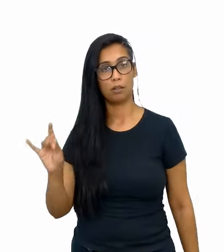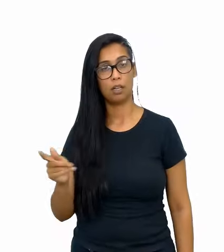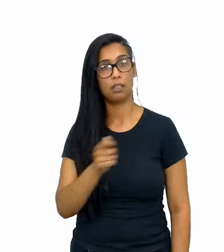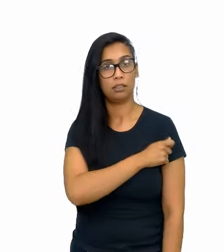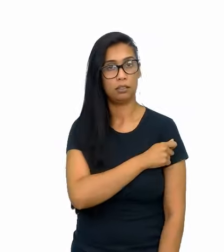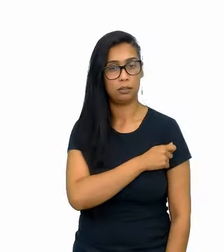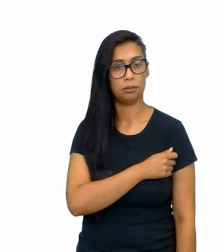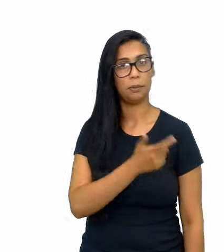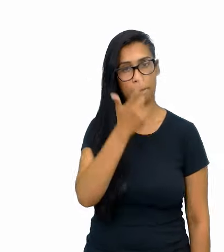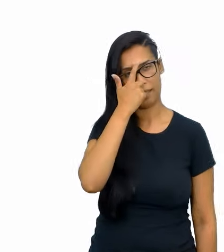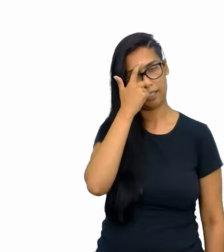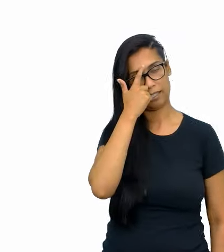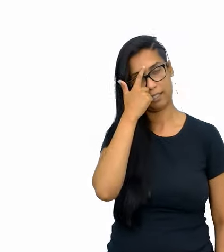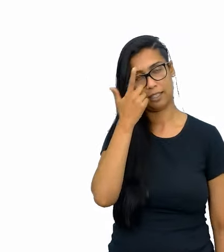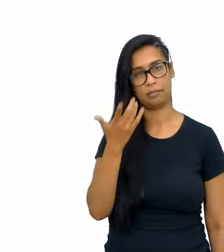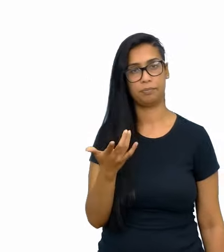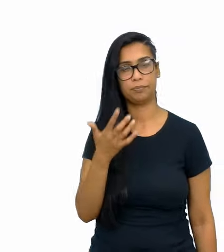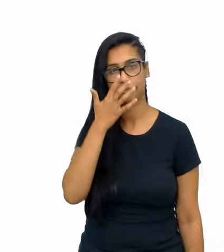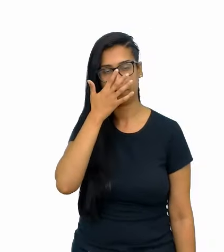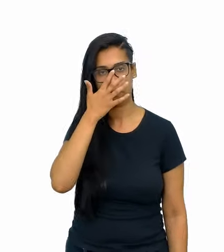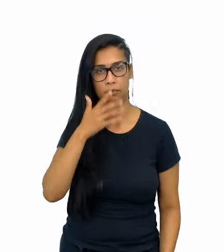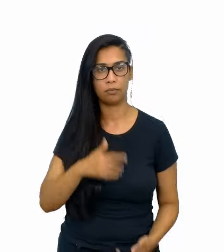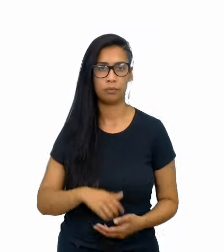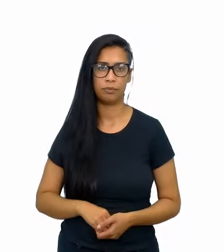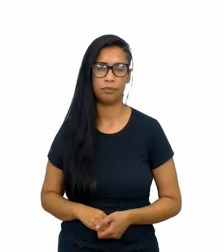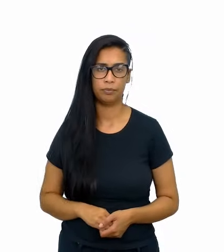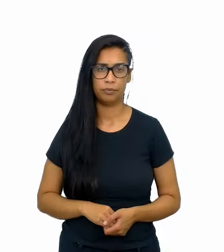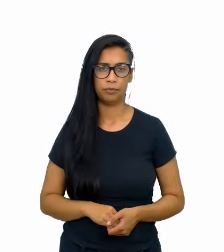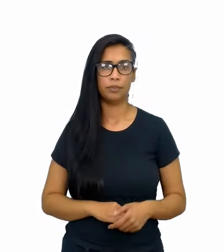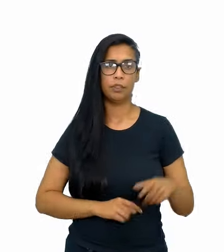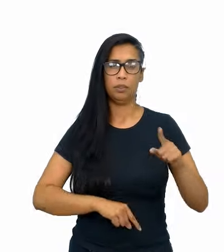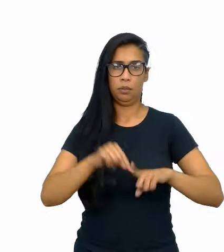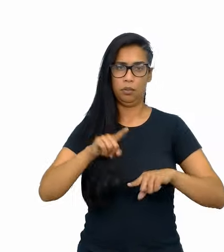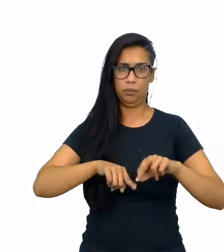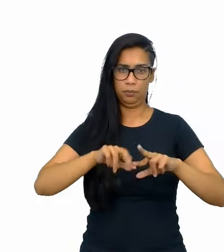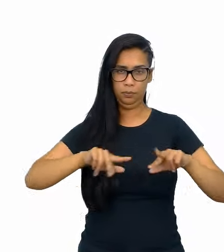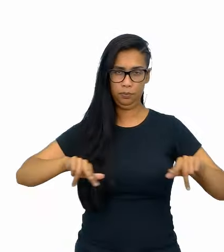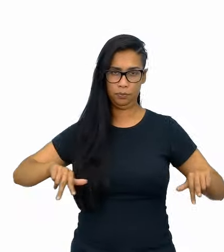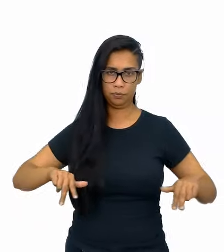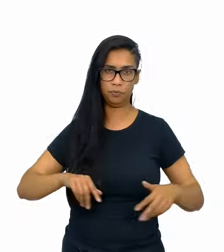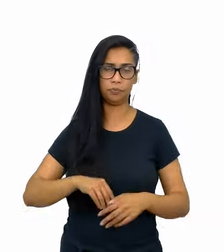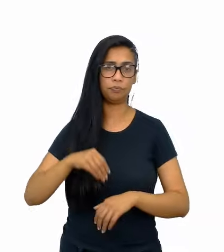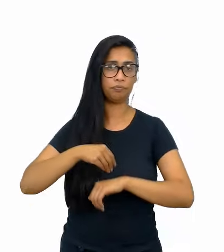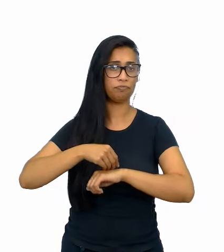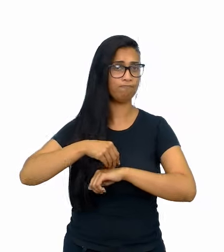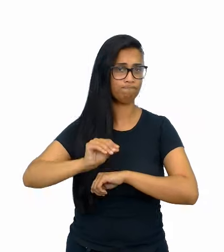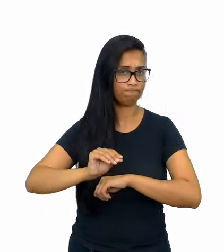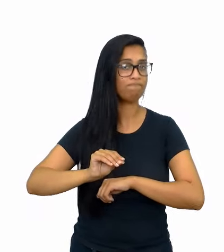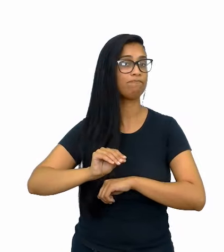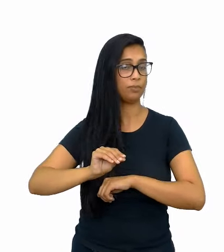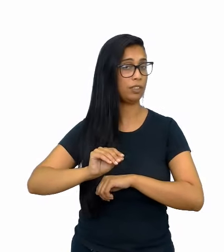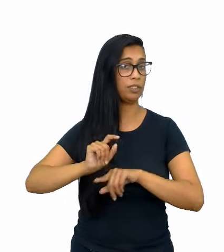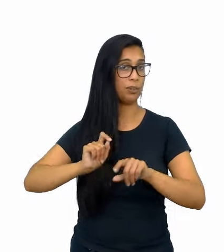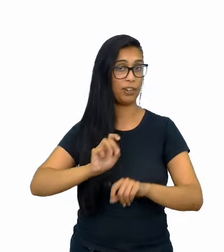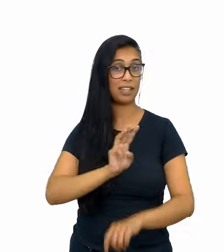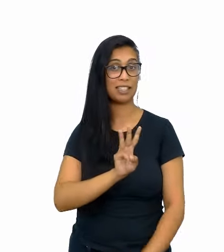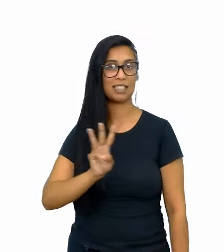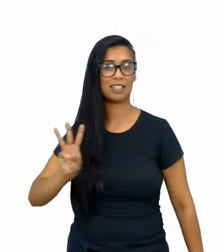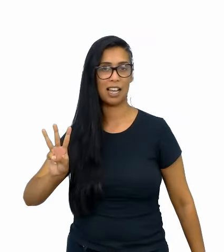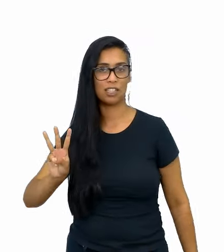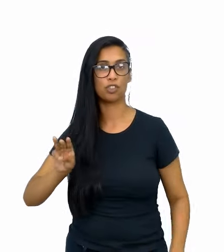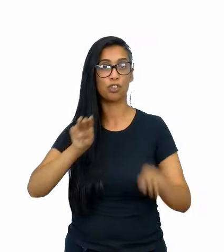professores? Outro ponto é que no encaminhamento do material tem a sugestão de um site, que é o site Museu